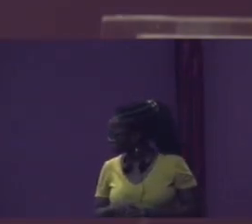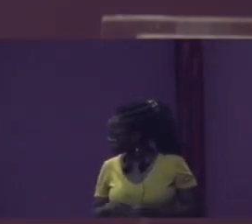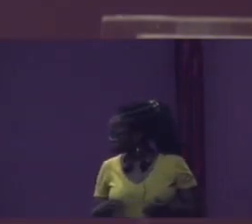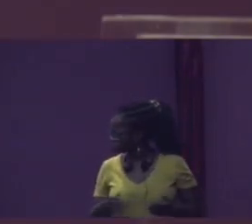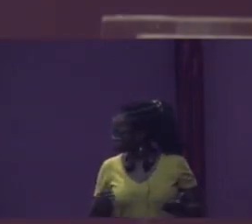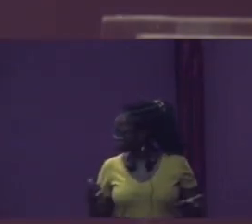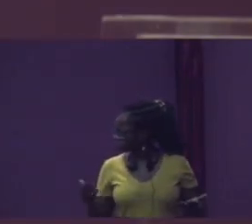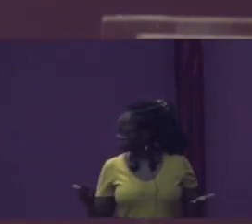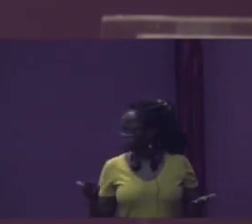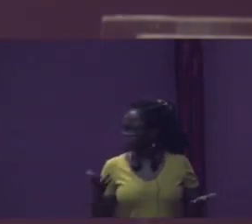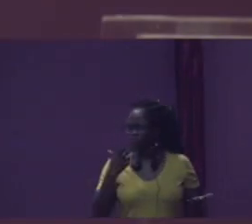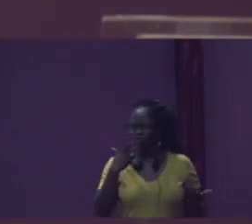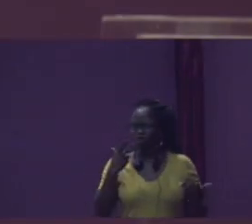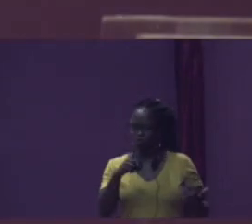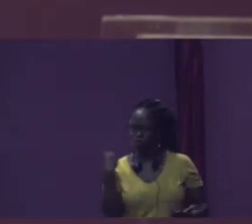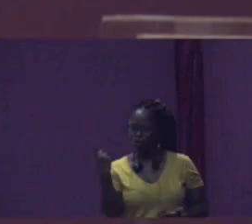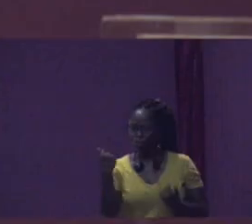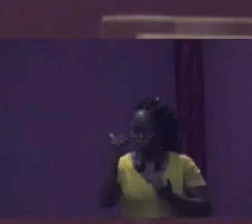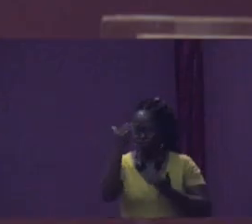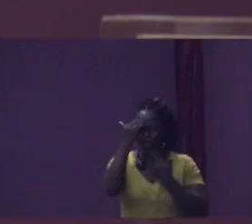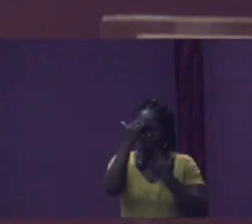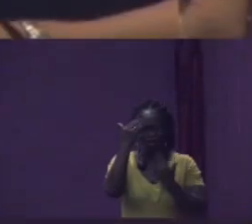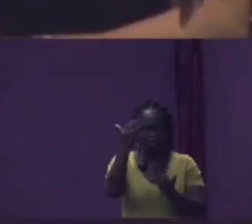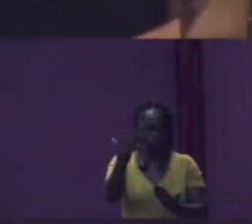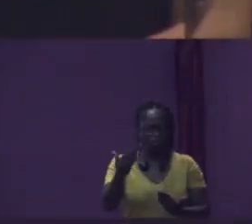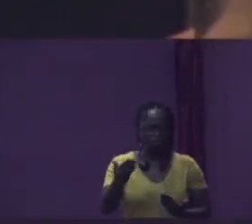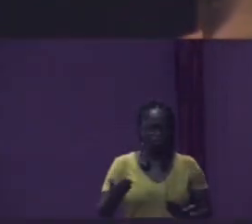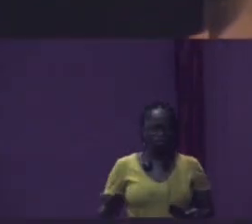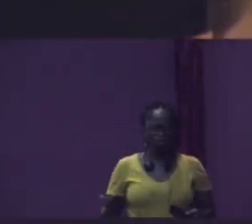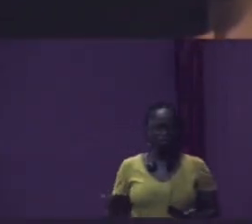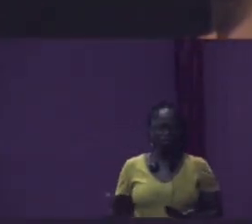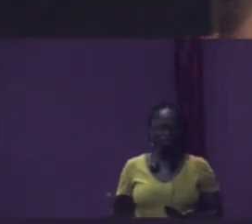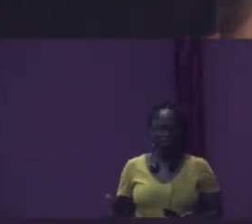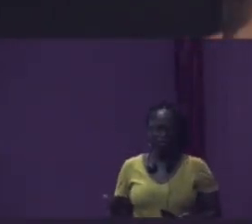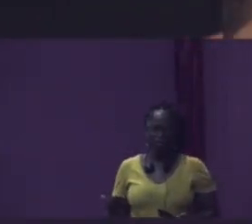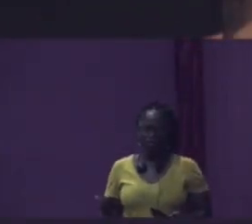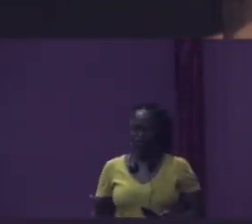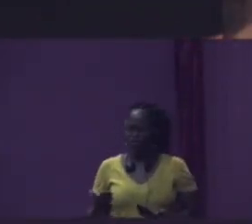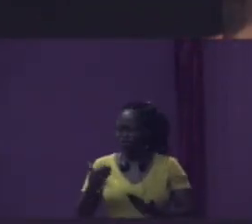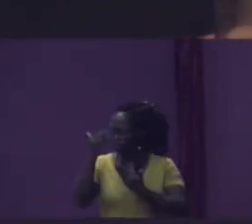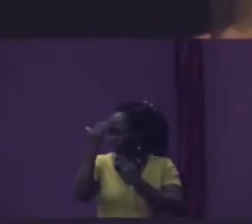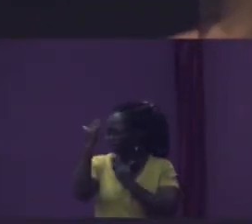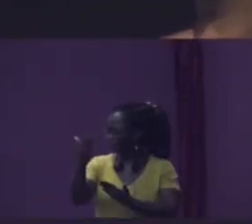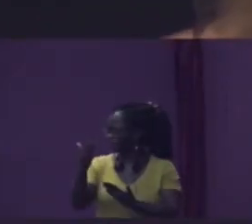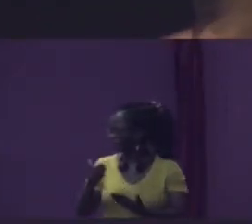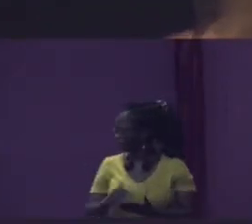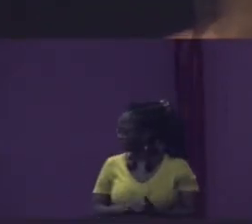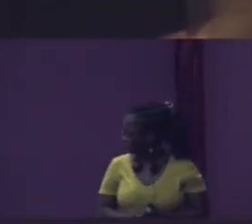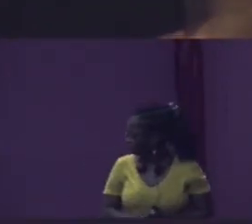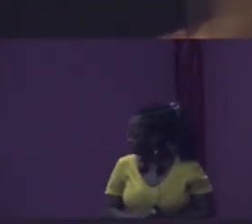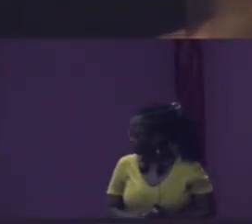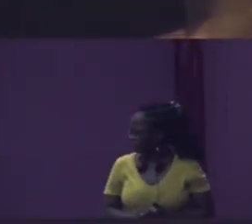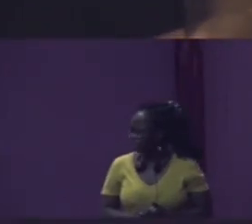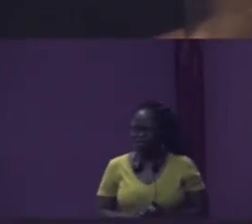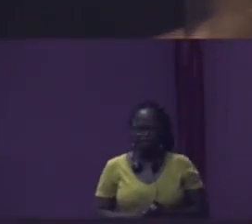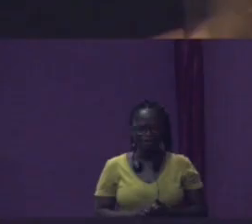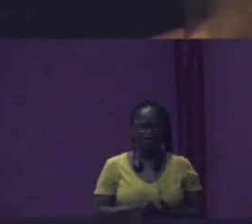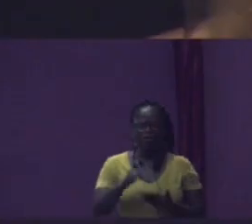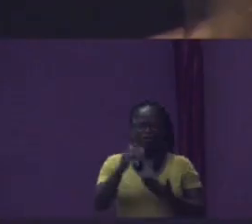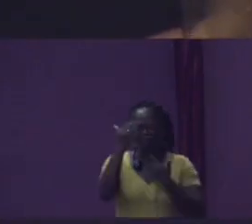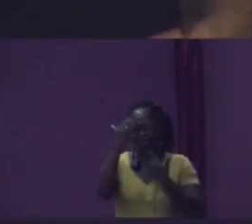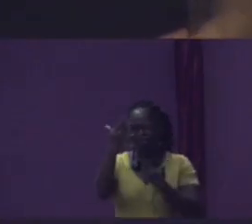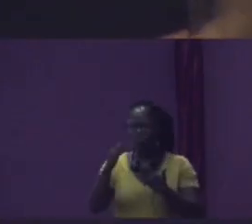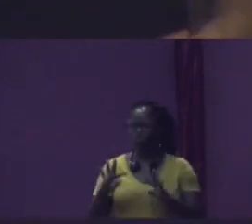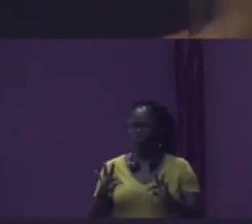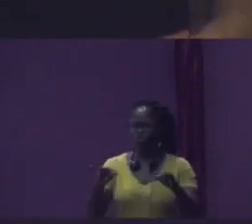Então, precisamos agradecer todos para organizadores, para todo o personal técnico,